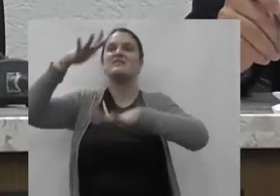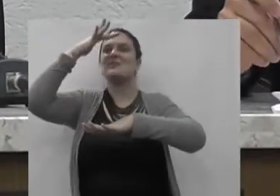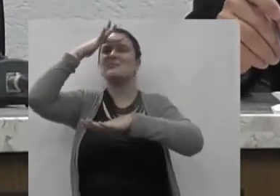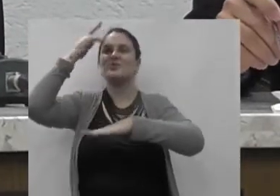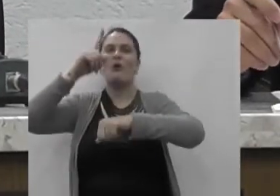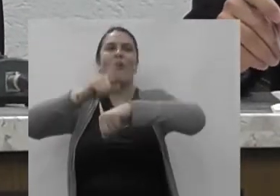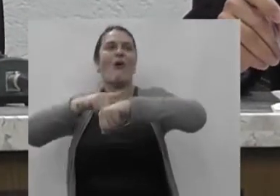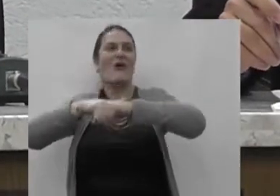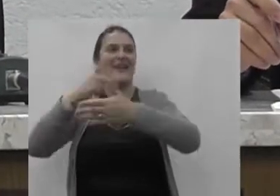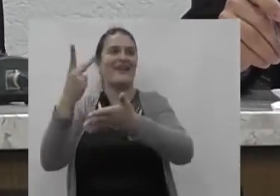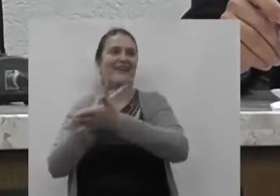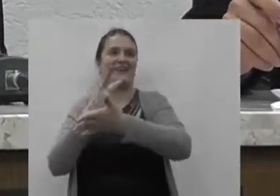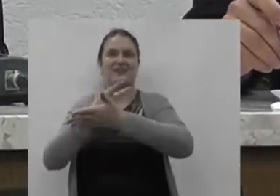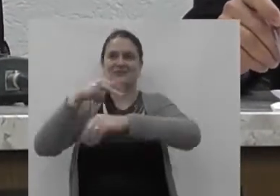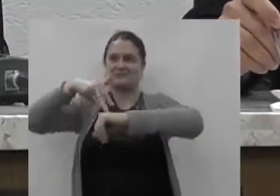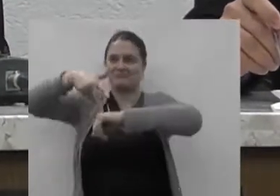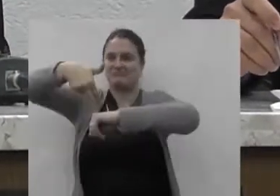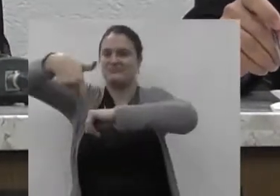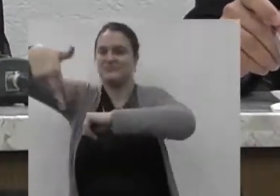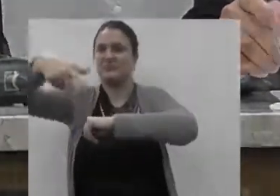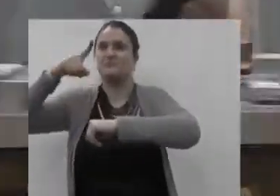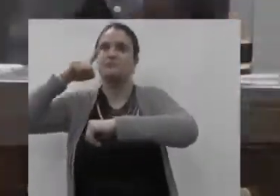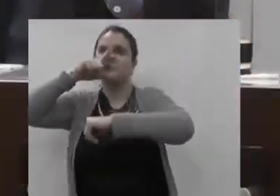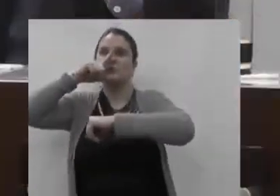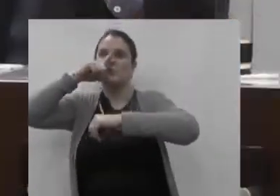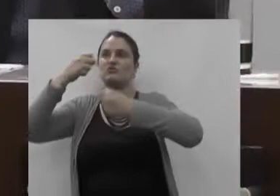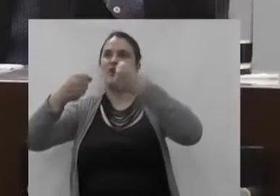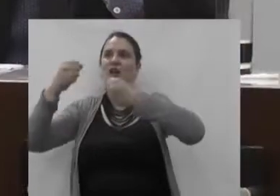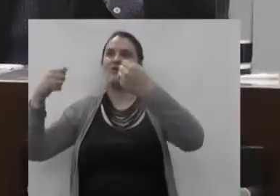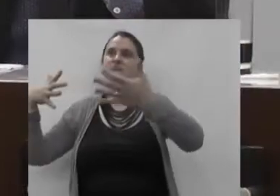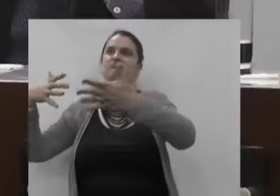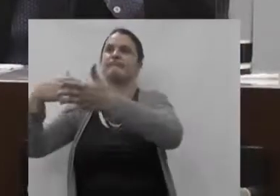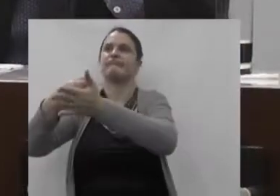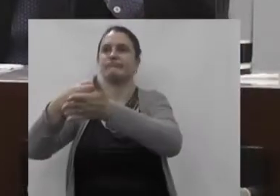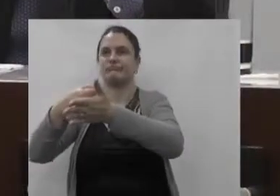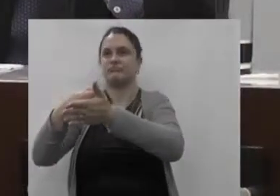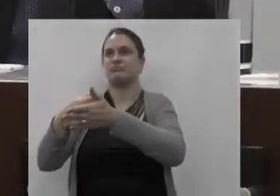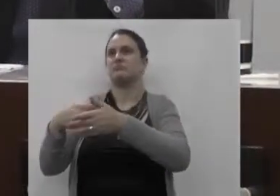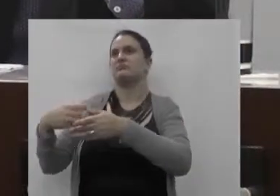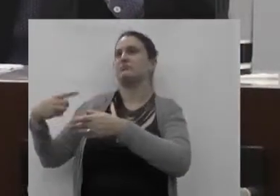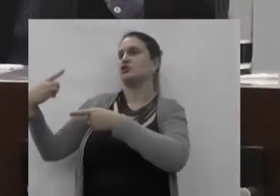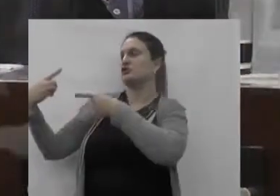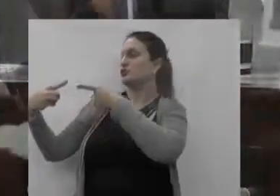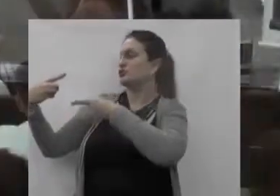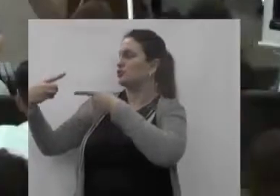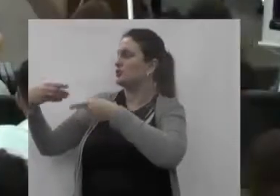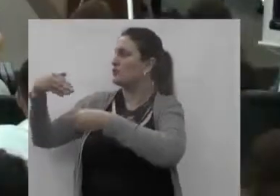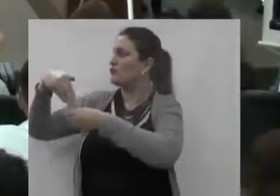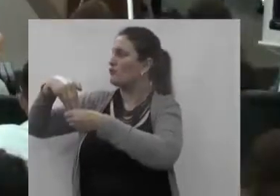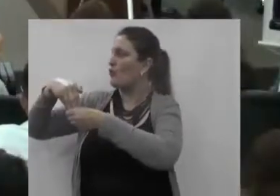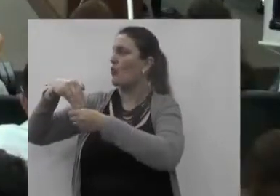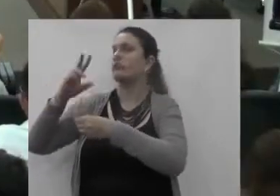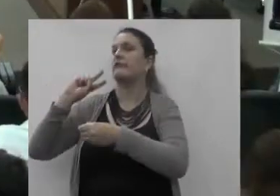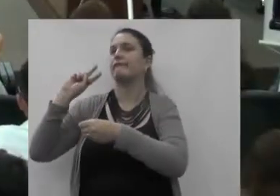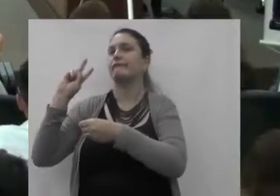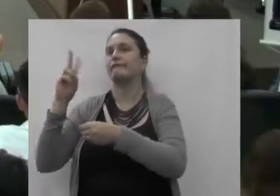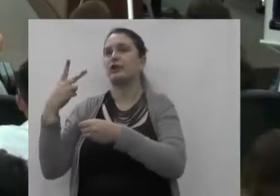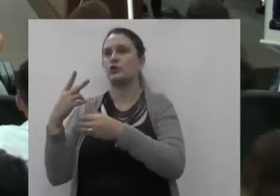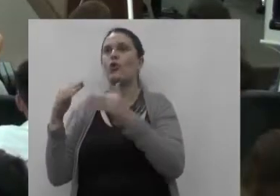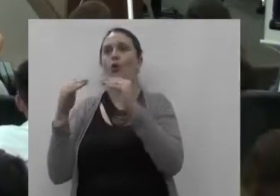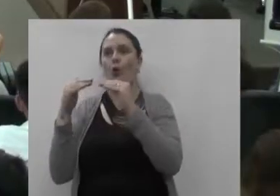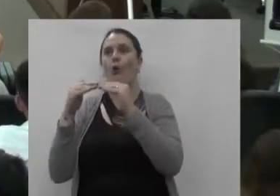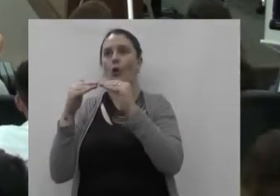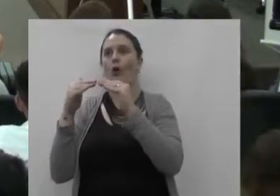momento errado, gerando um grande perigo. Em discussão? Em votação, senhores vereadores que